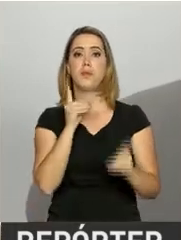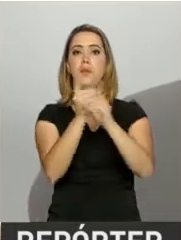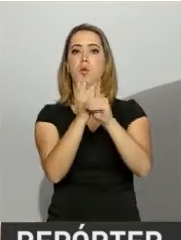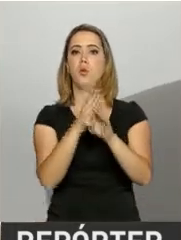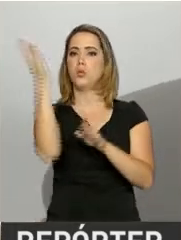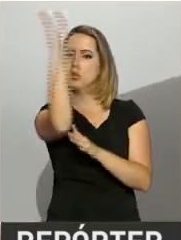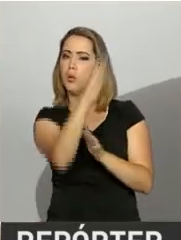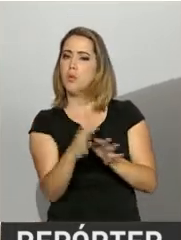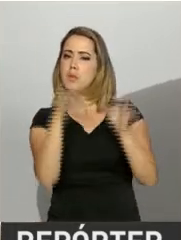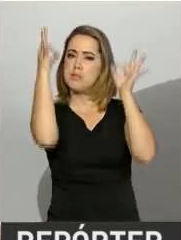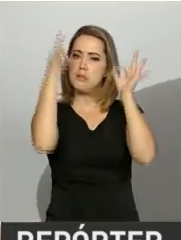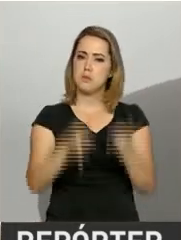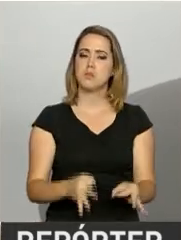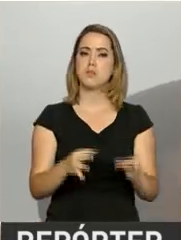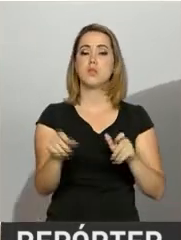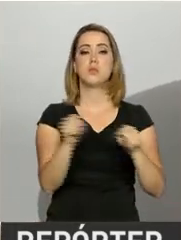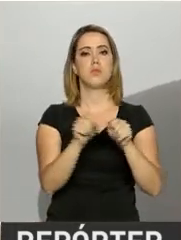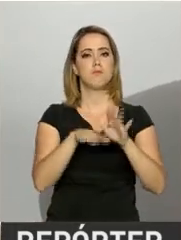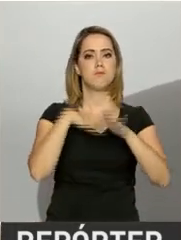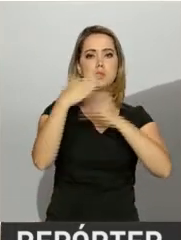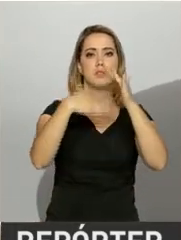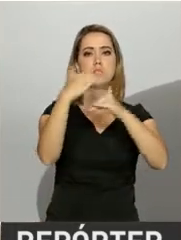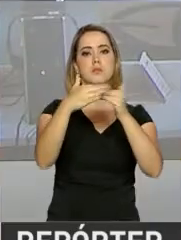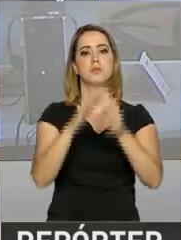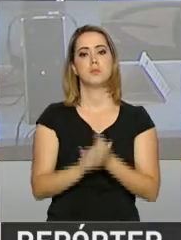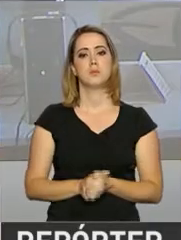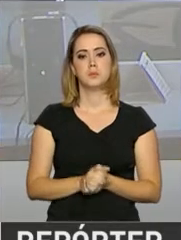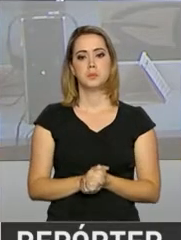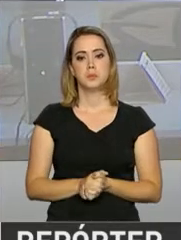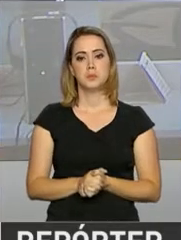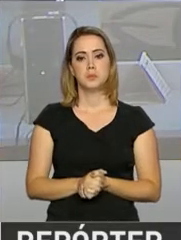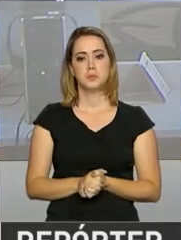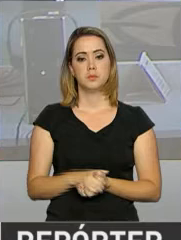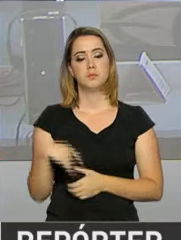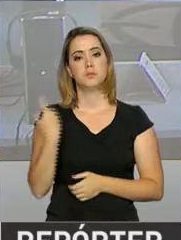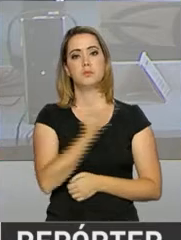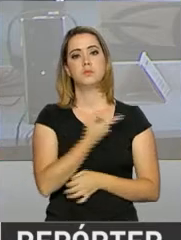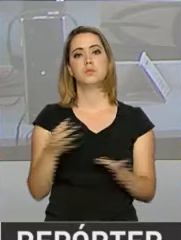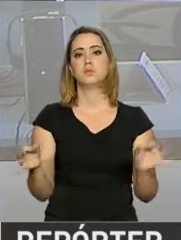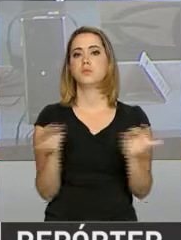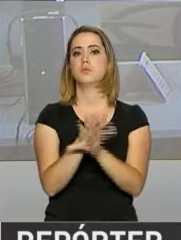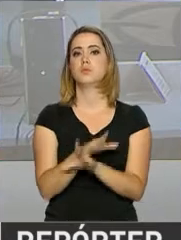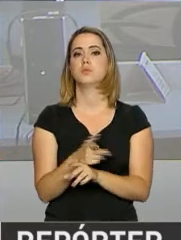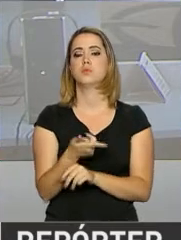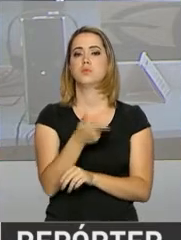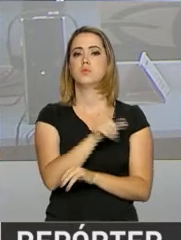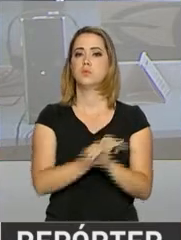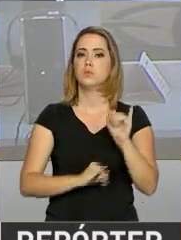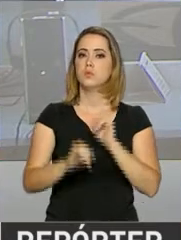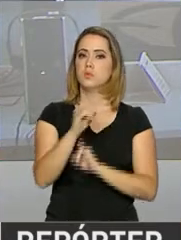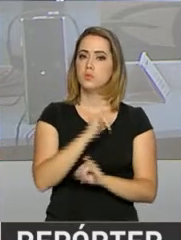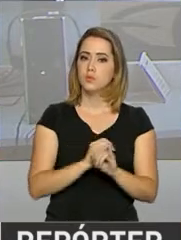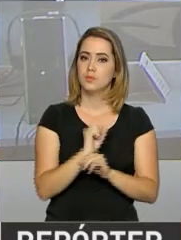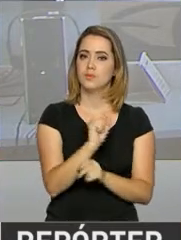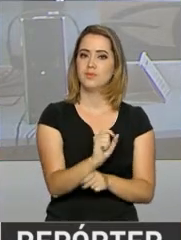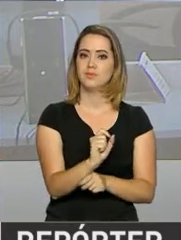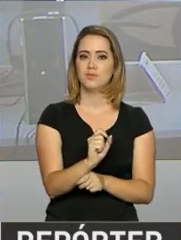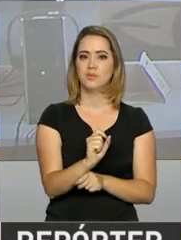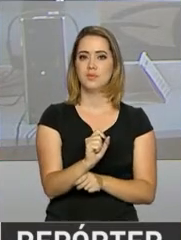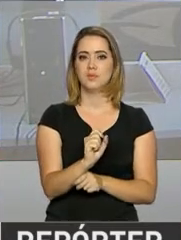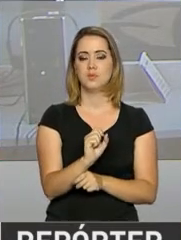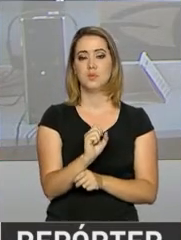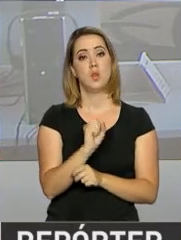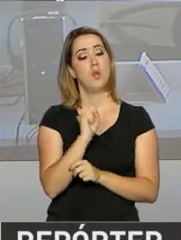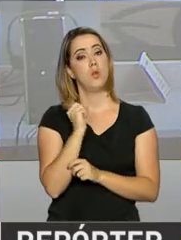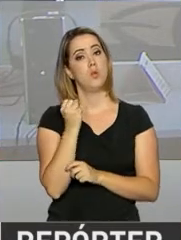arrumado para fazê lo perceber cada vez mais nós ficamos por aqui podemos voltar a qualquer momento com outras